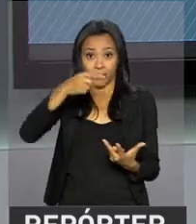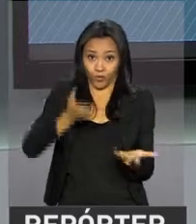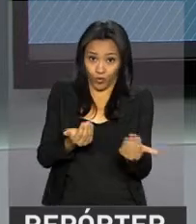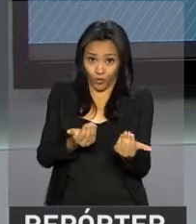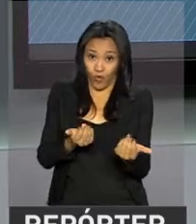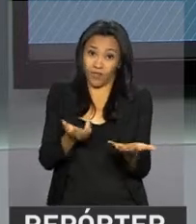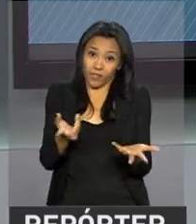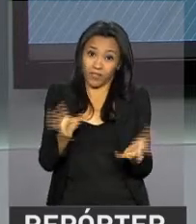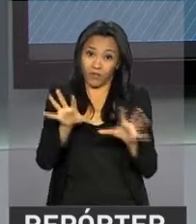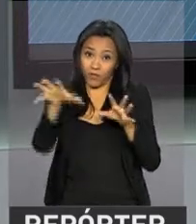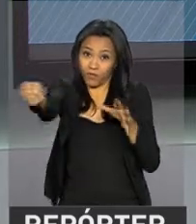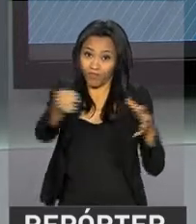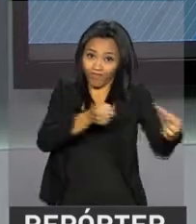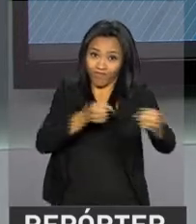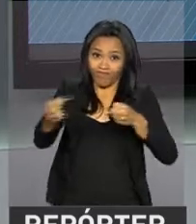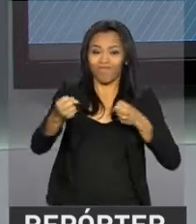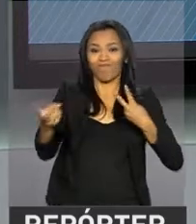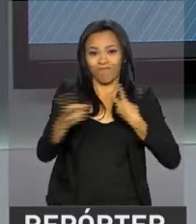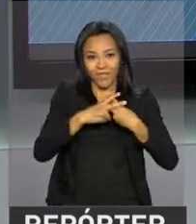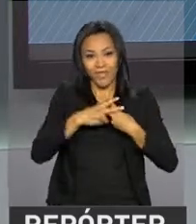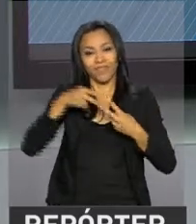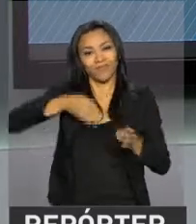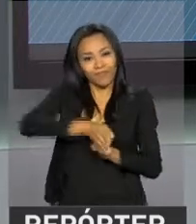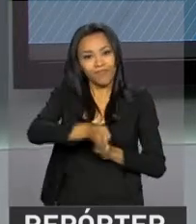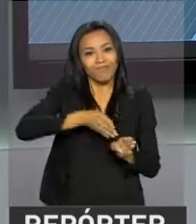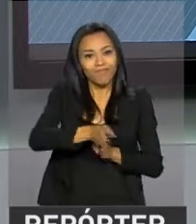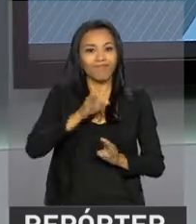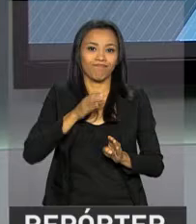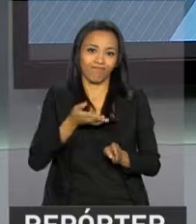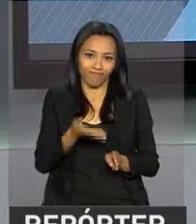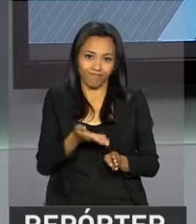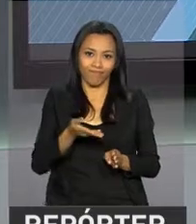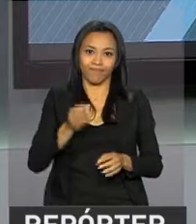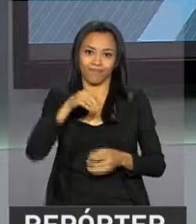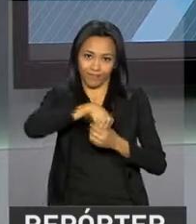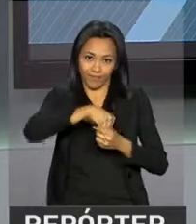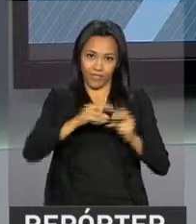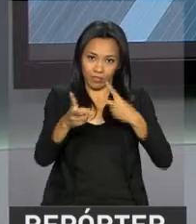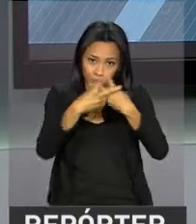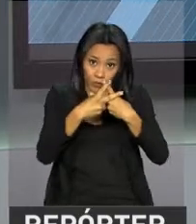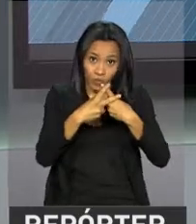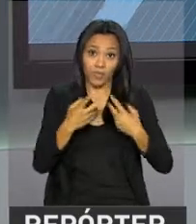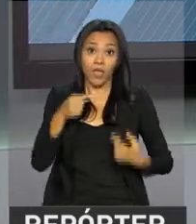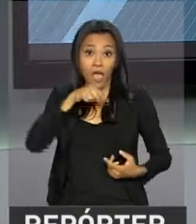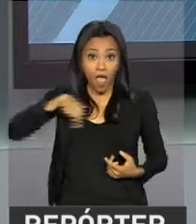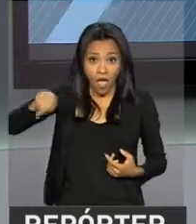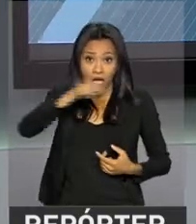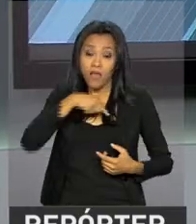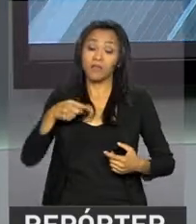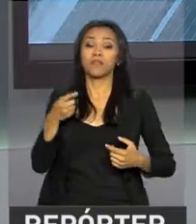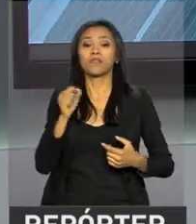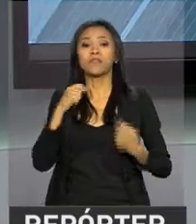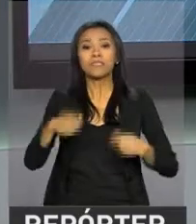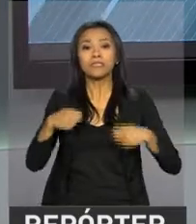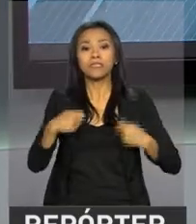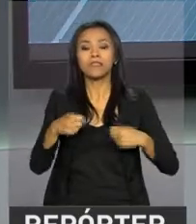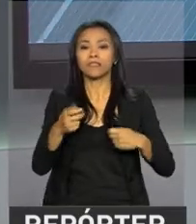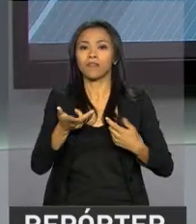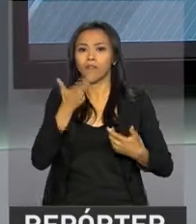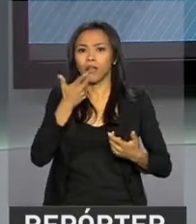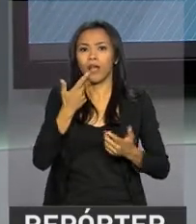de liberdade e jovens que cumprem medidas socioeducativas nas unidades também devem firmar o termo de